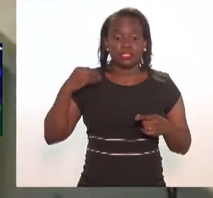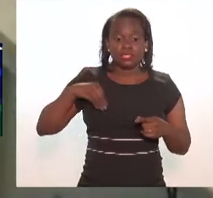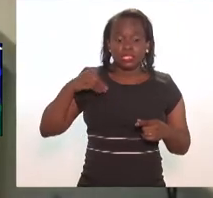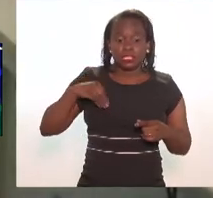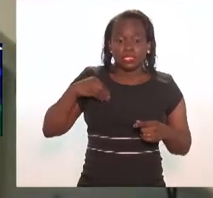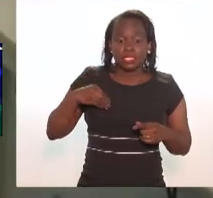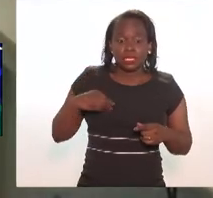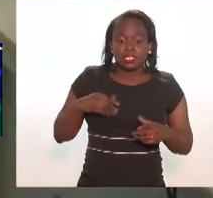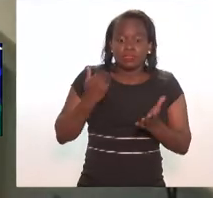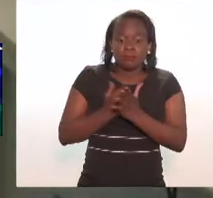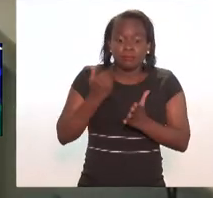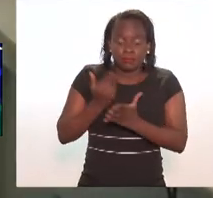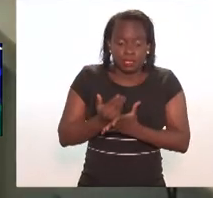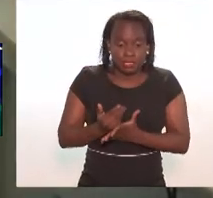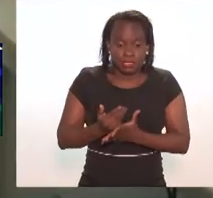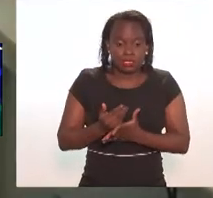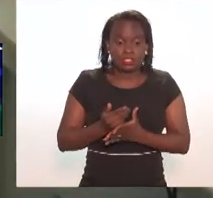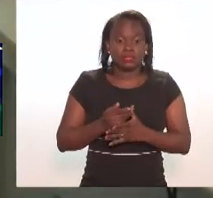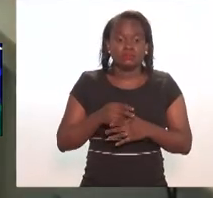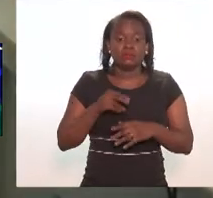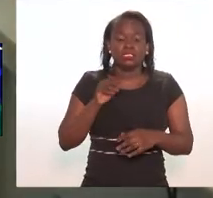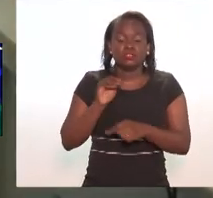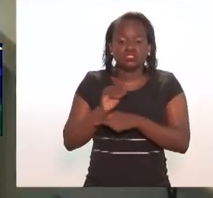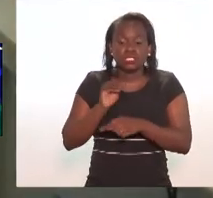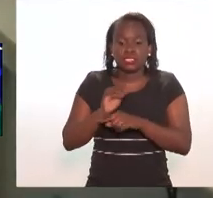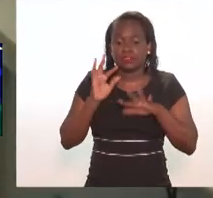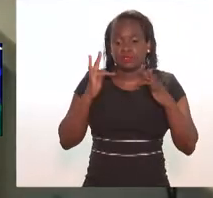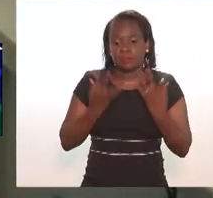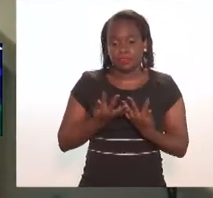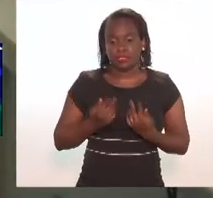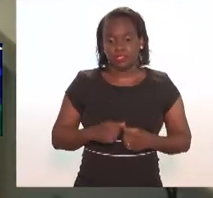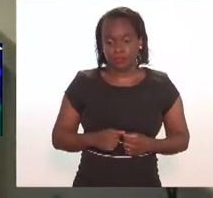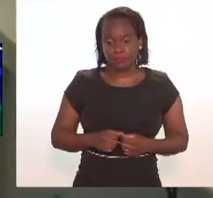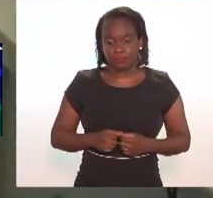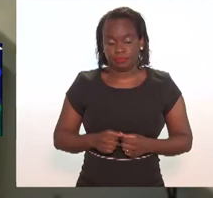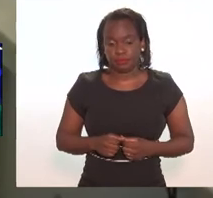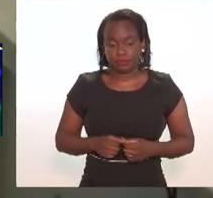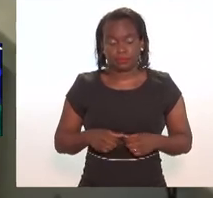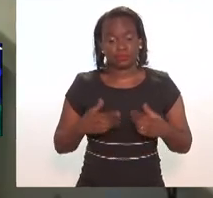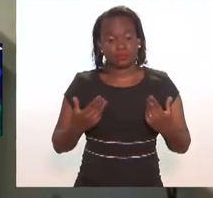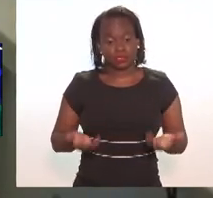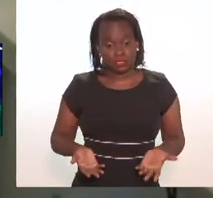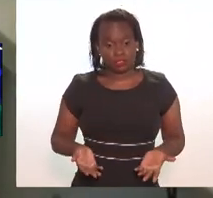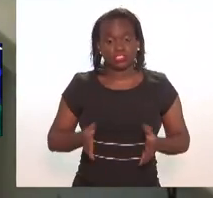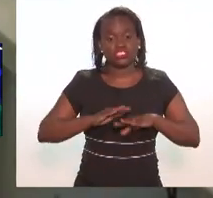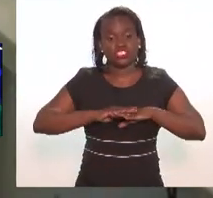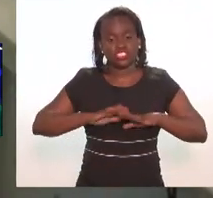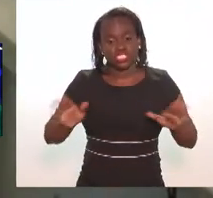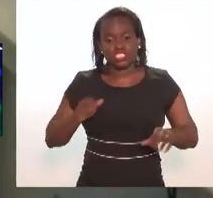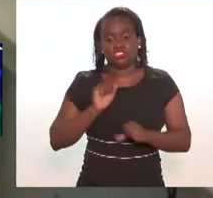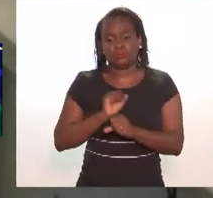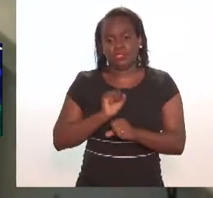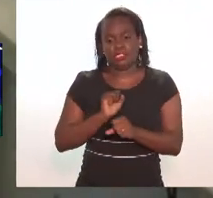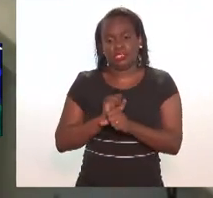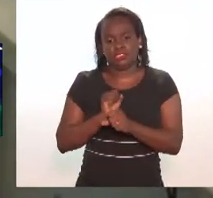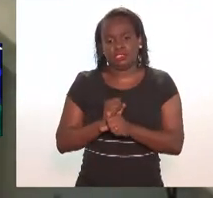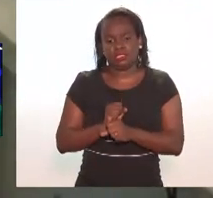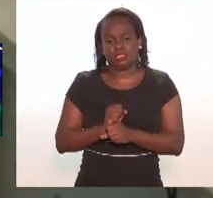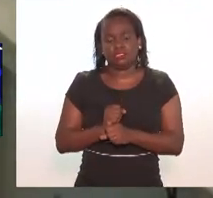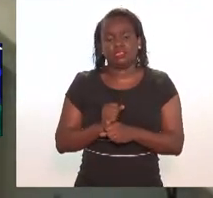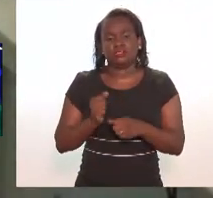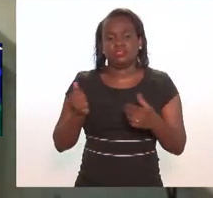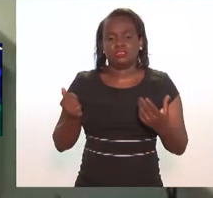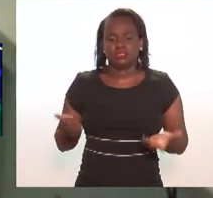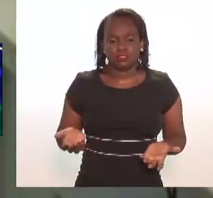renda suplementar para sustento da sua família. Então, chega de esperar.